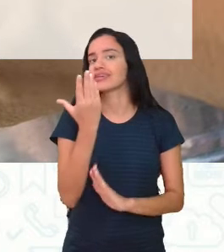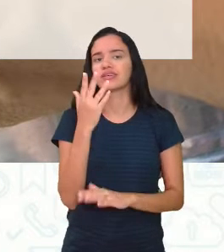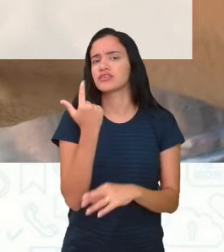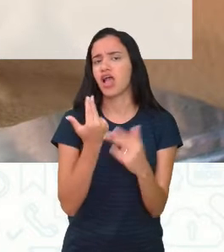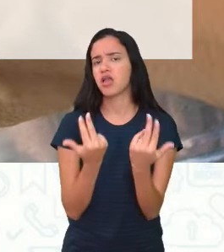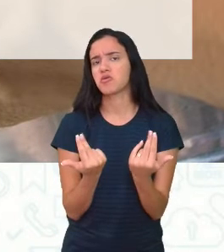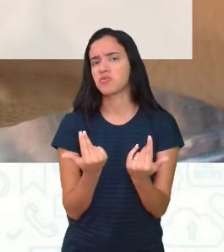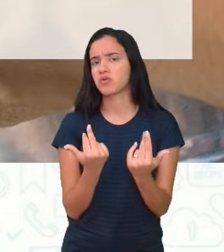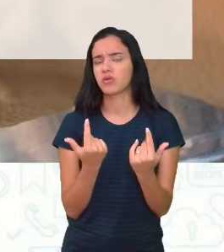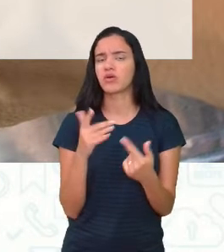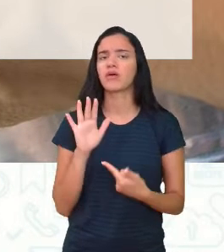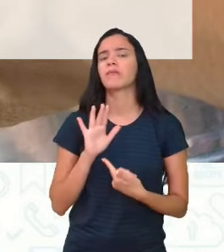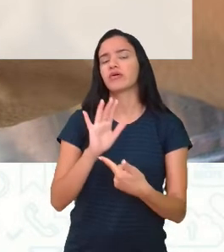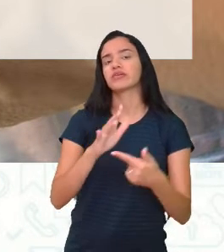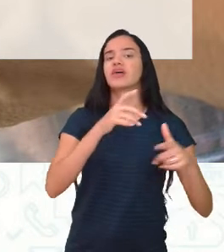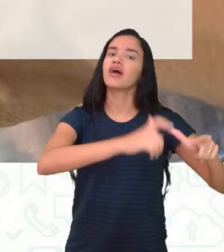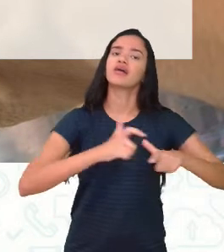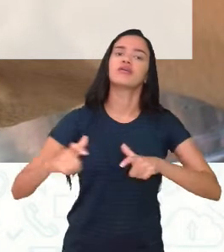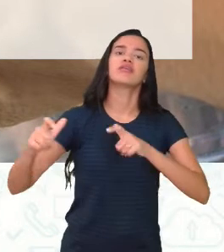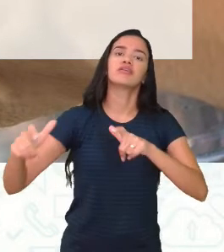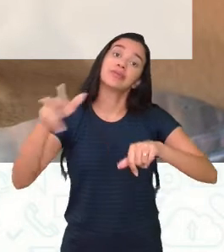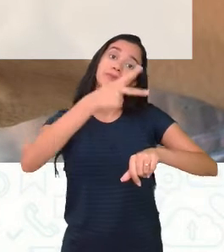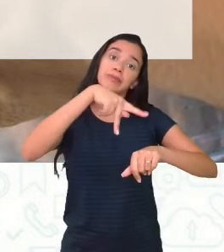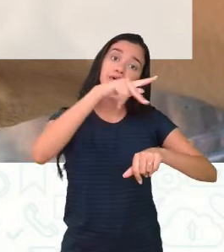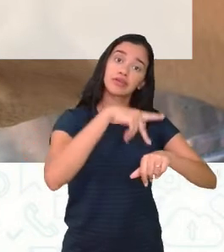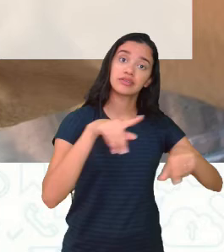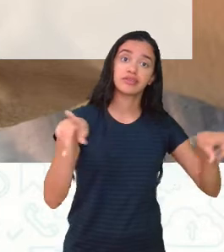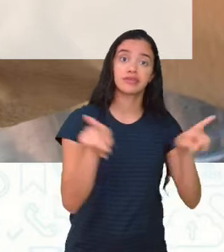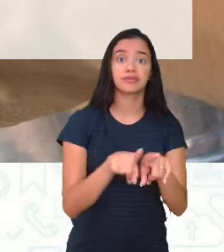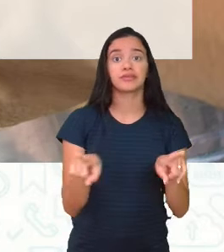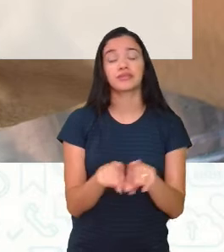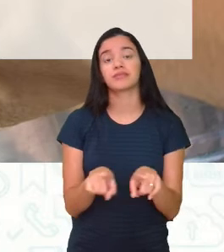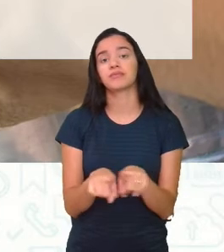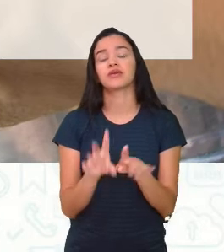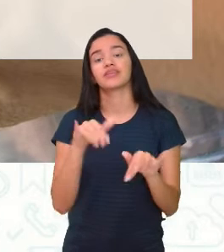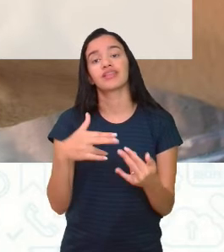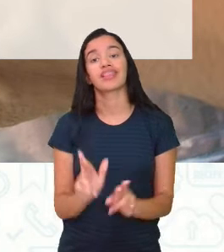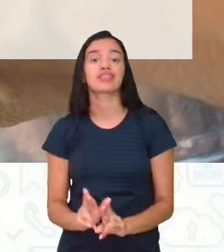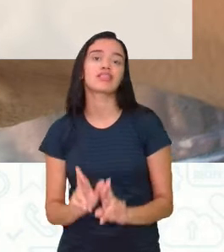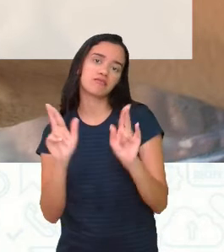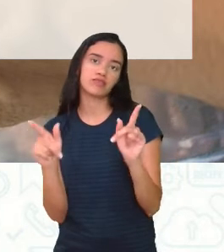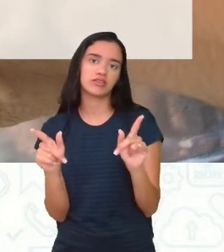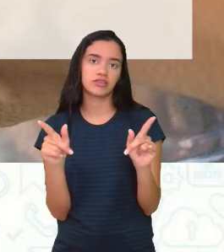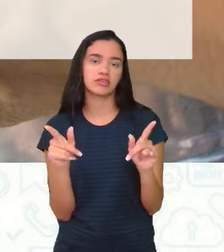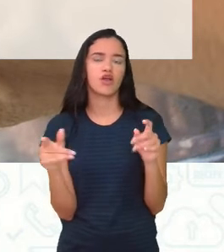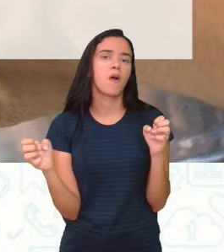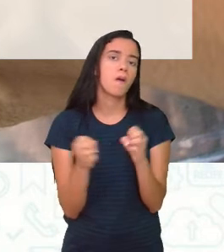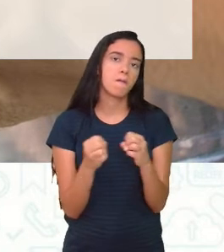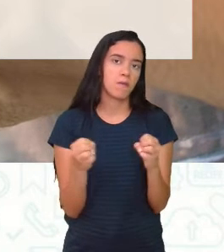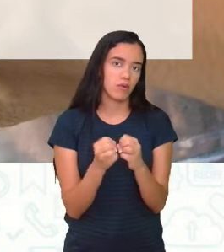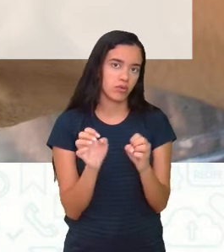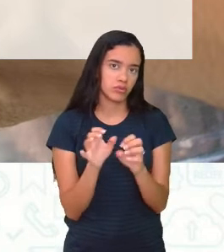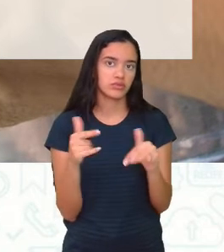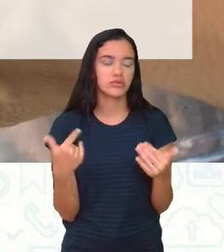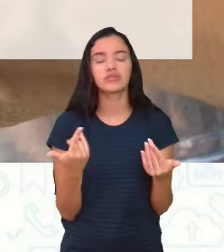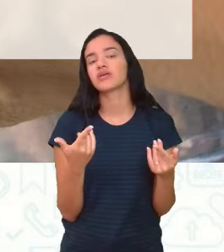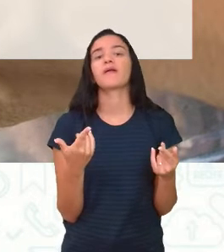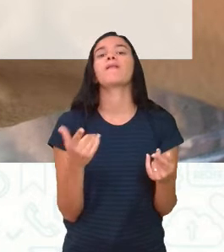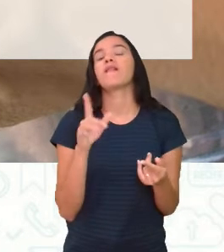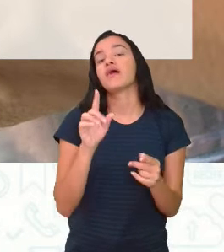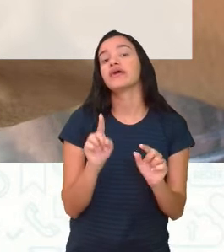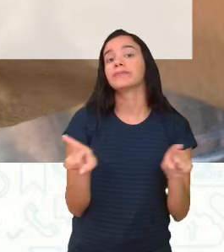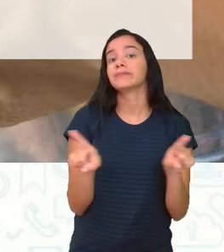se apresenta em diversas regiões de um país e às vezes até em países diferentes quando são próximos, né, nessa coisa da